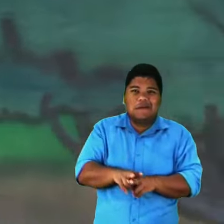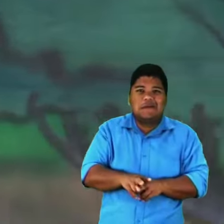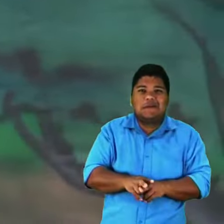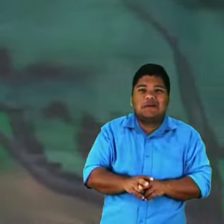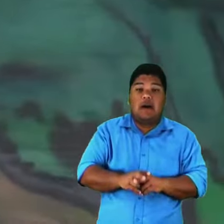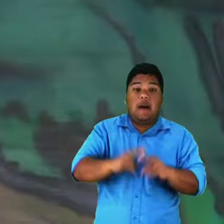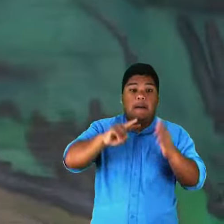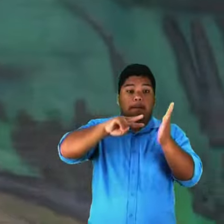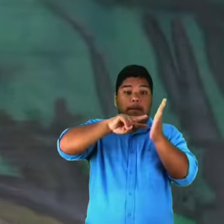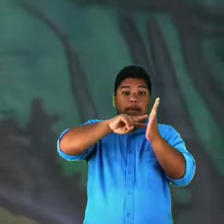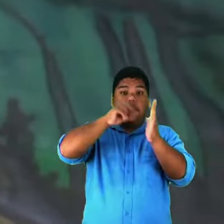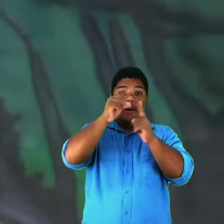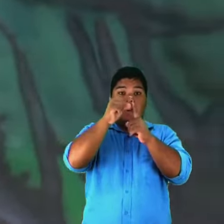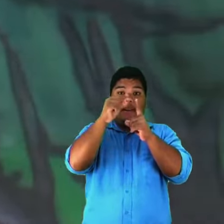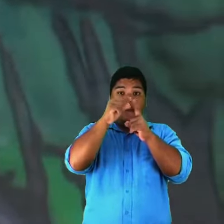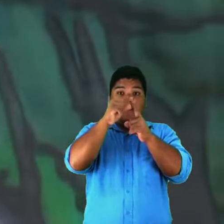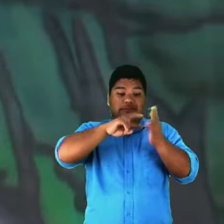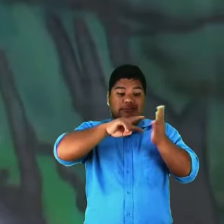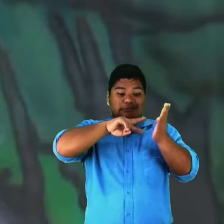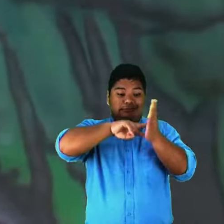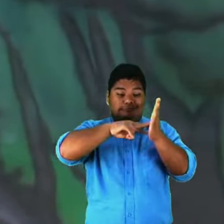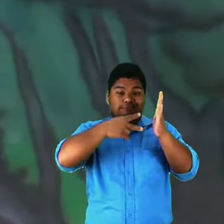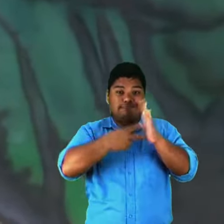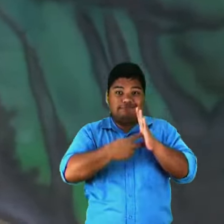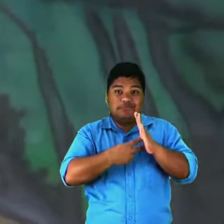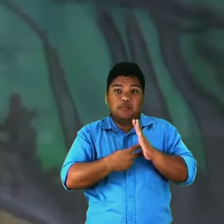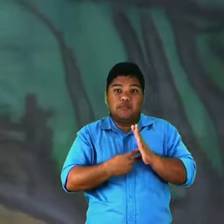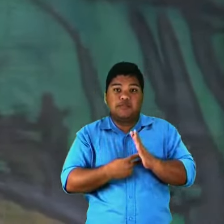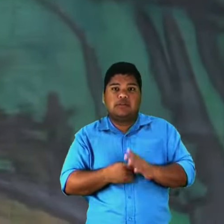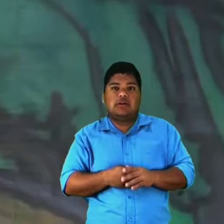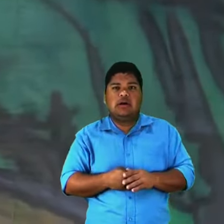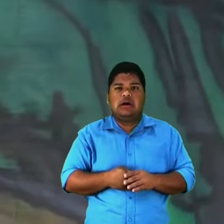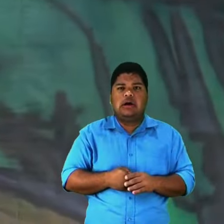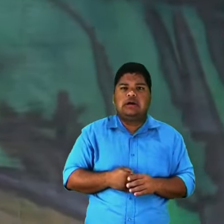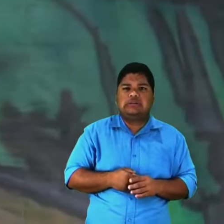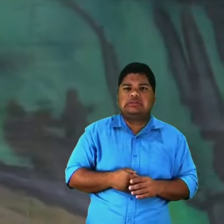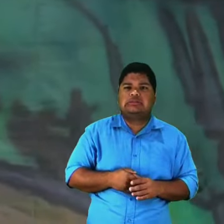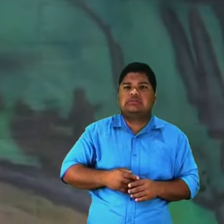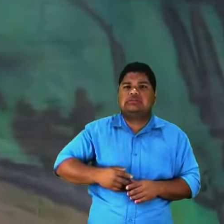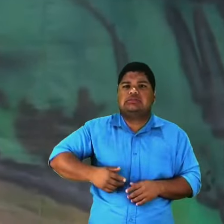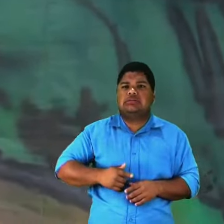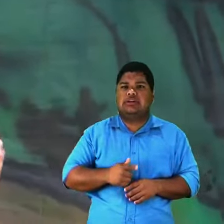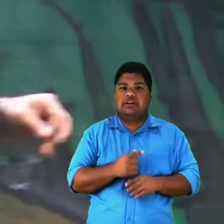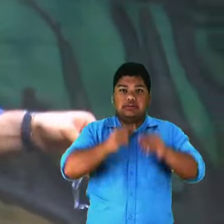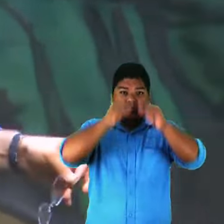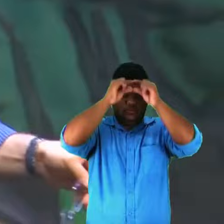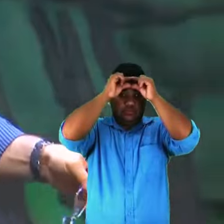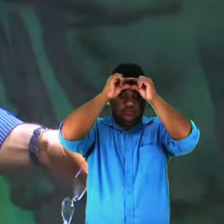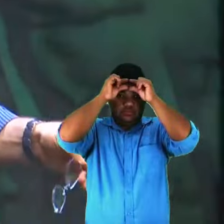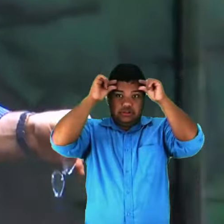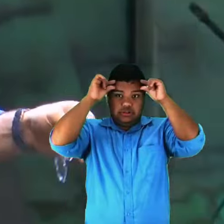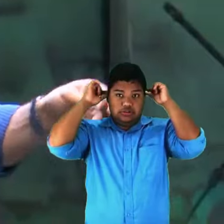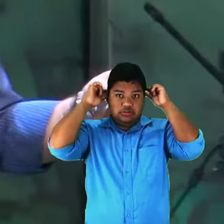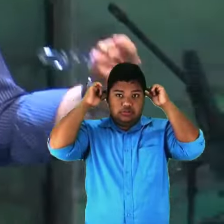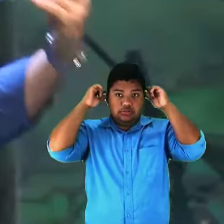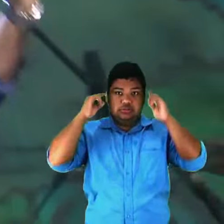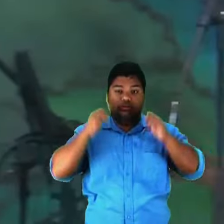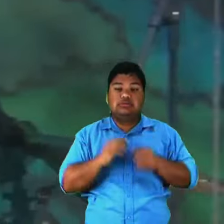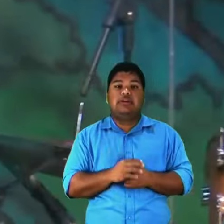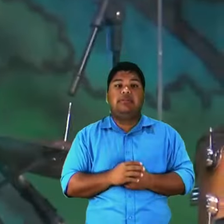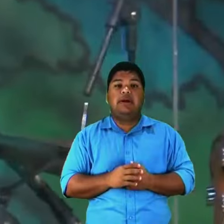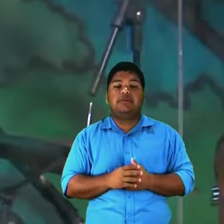bem-aventurado, os especialistas do grego e hebraico, e porque foi escrito em grego, mas